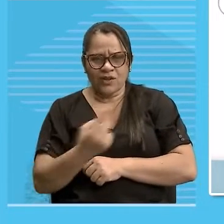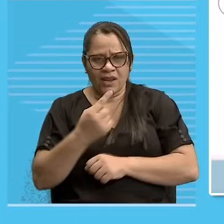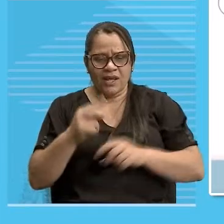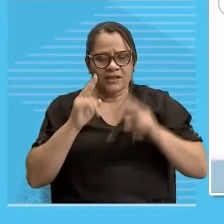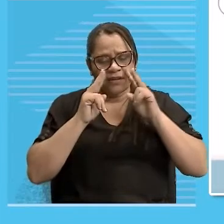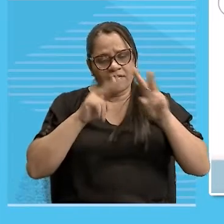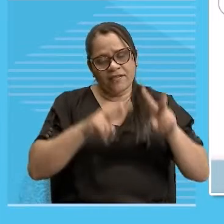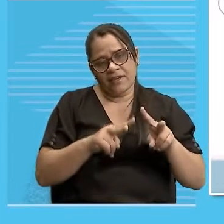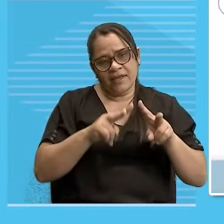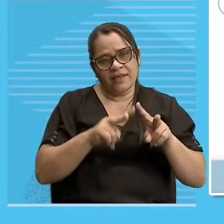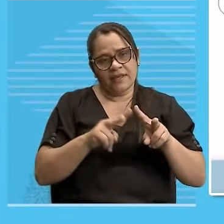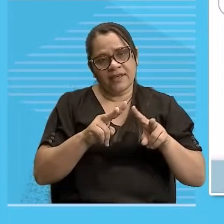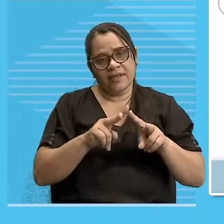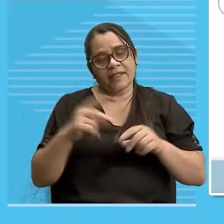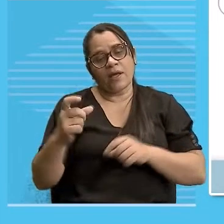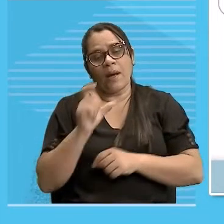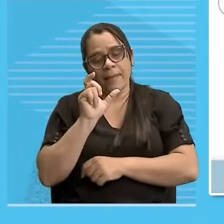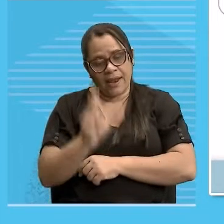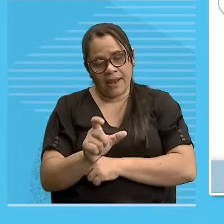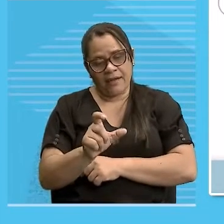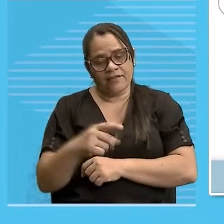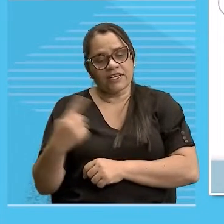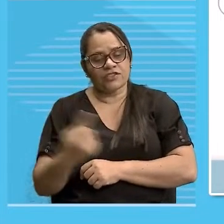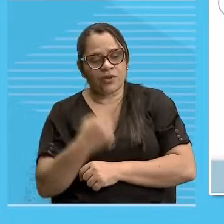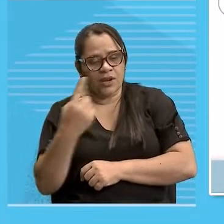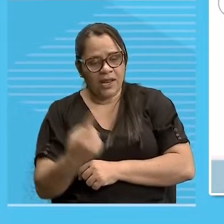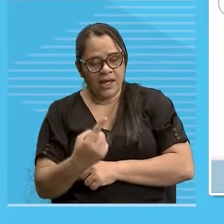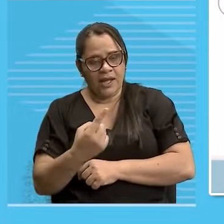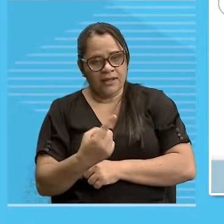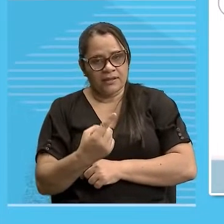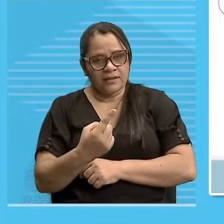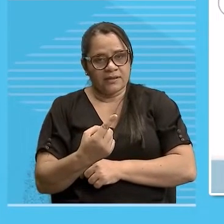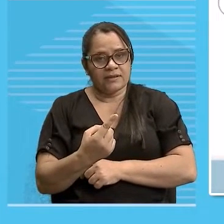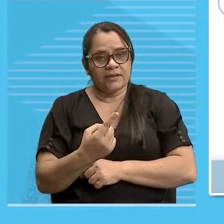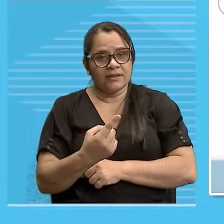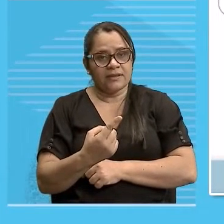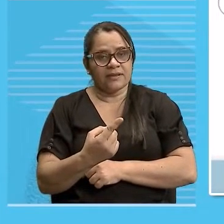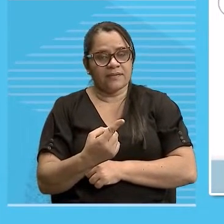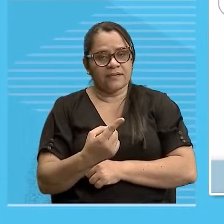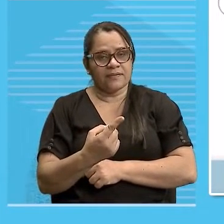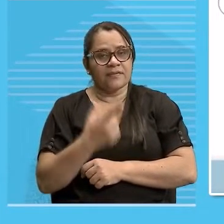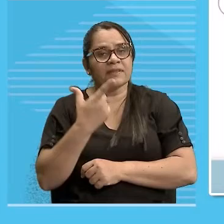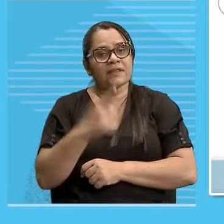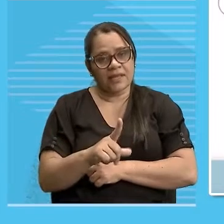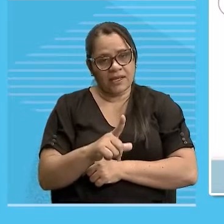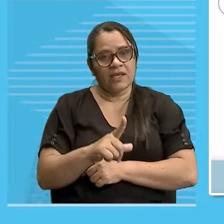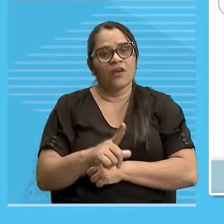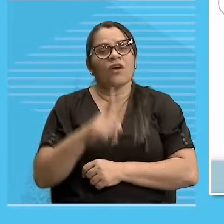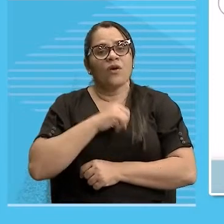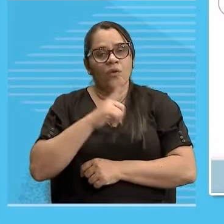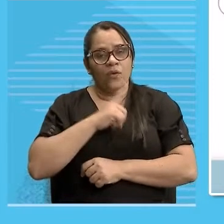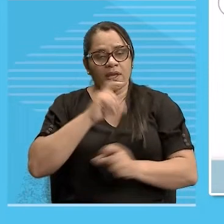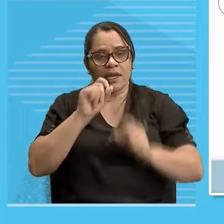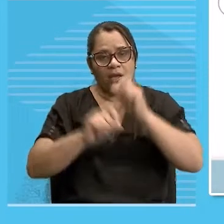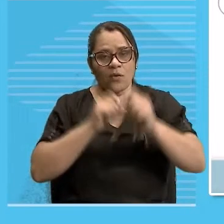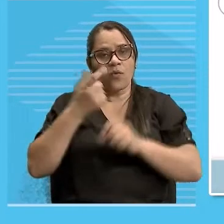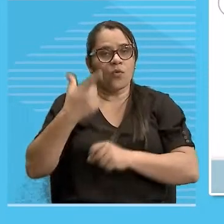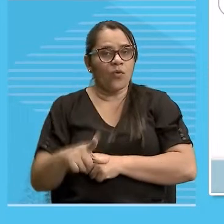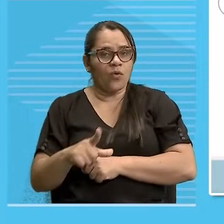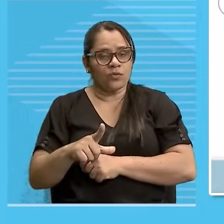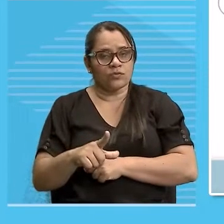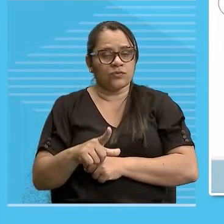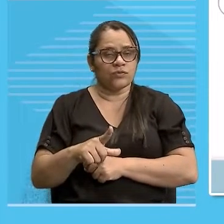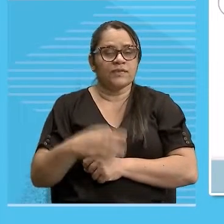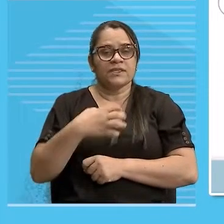assim, a pensar num valor mais restrito, um valor de sentido mais restrito para ela. Mas a verdade é que, em vários textos, uma mesma